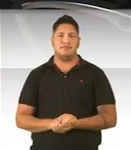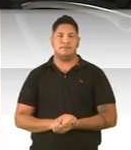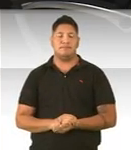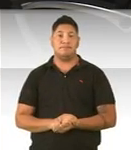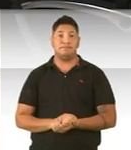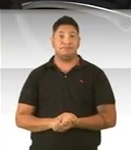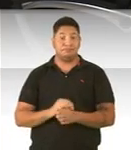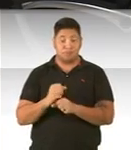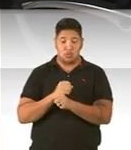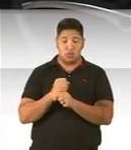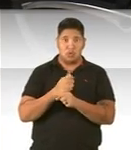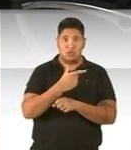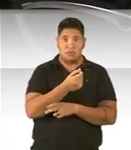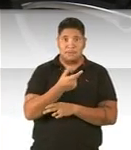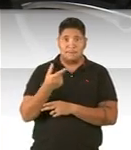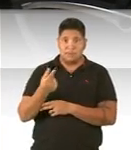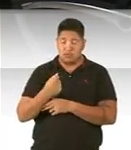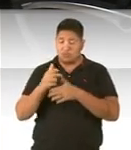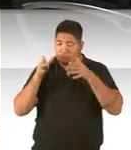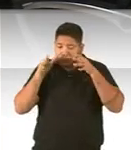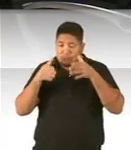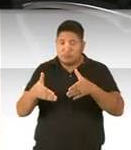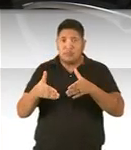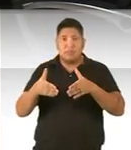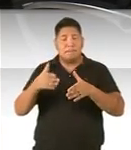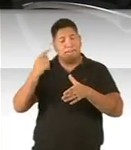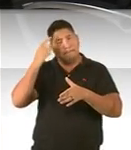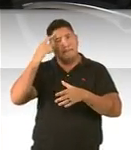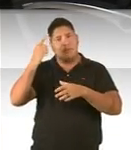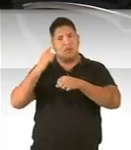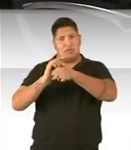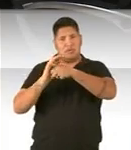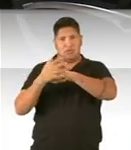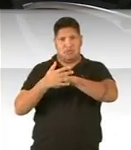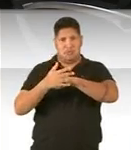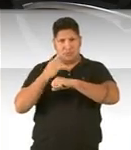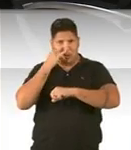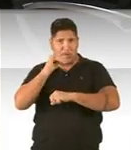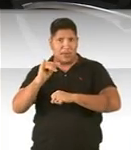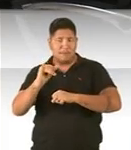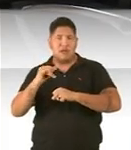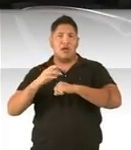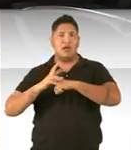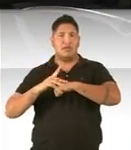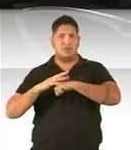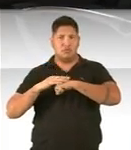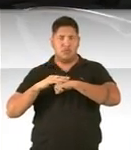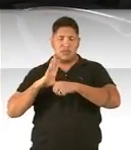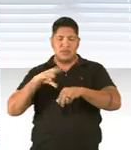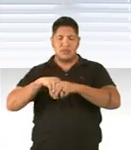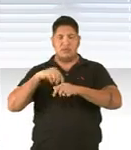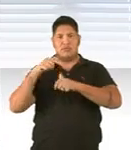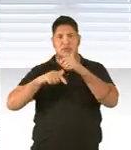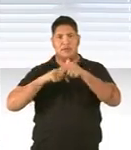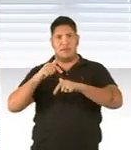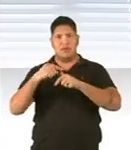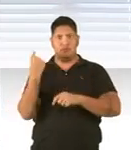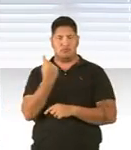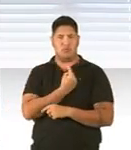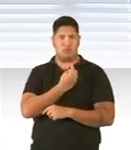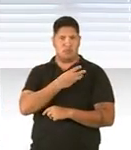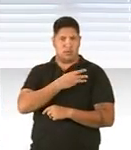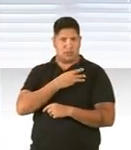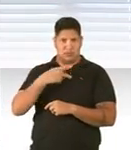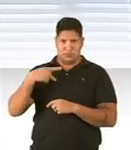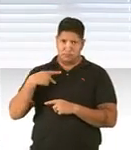2020, além da atuação voltada para a pandemia, para o combate às consequências da pandemia do mundo do trabalho, o Ministério Público do